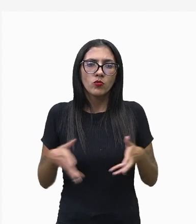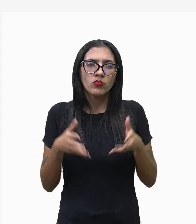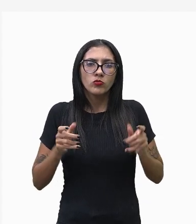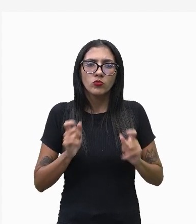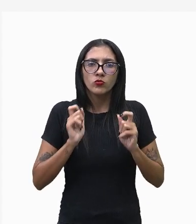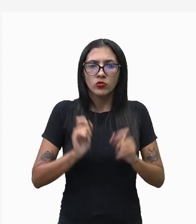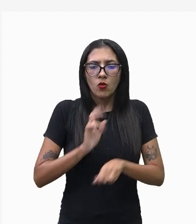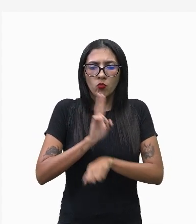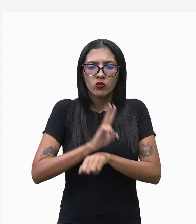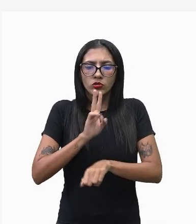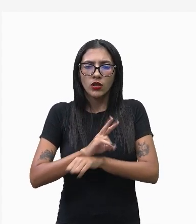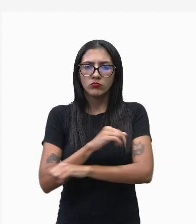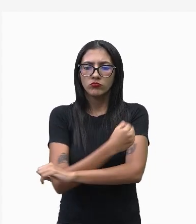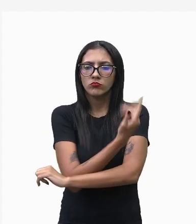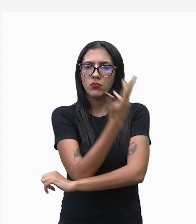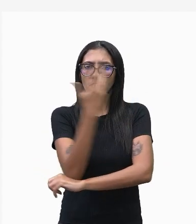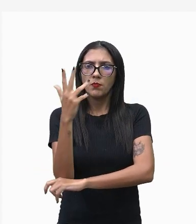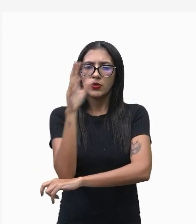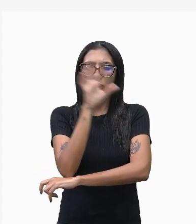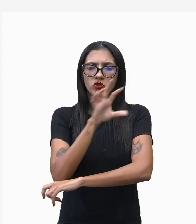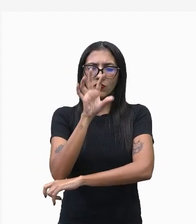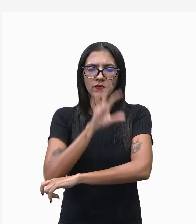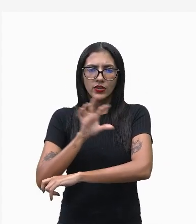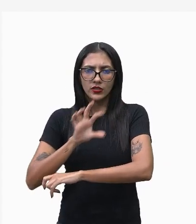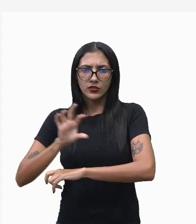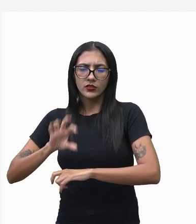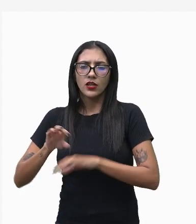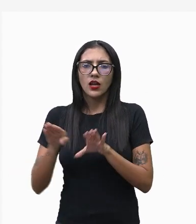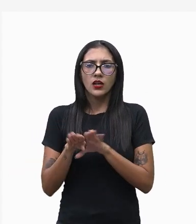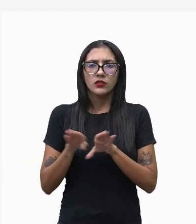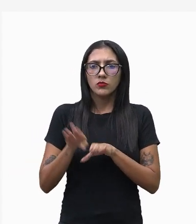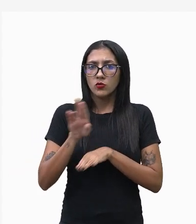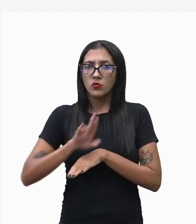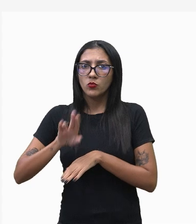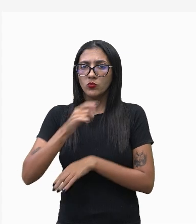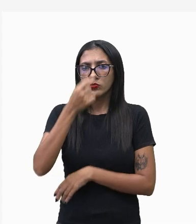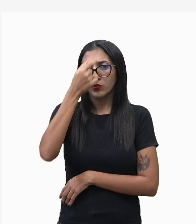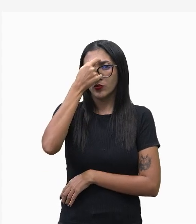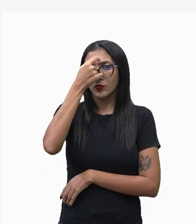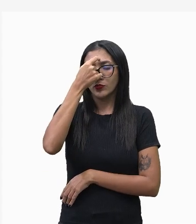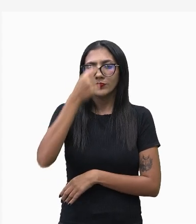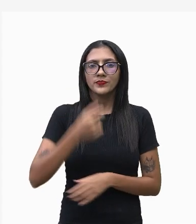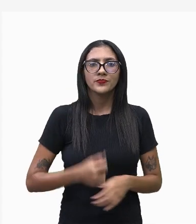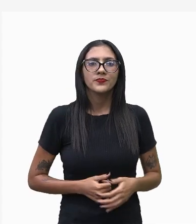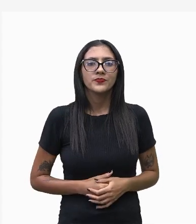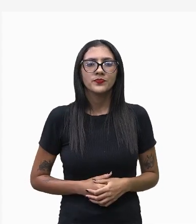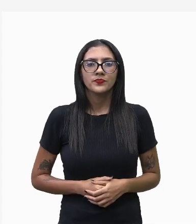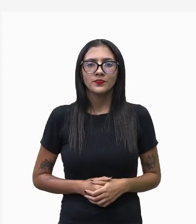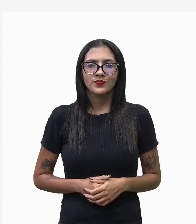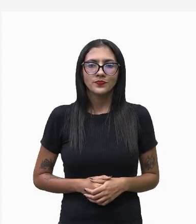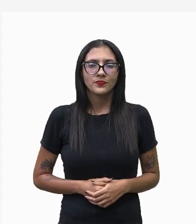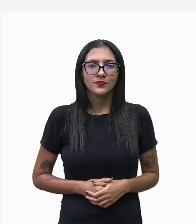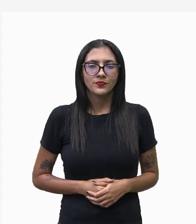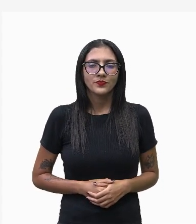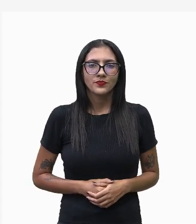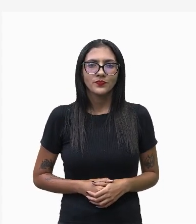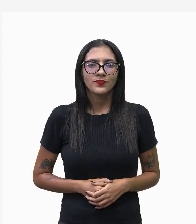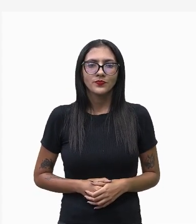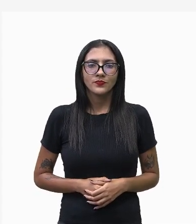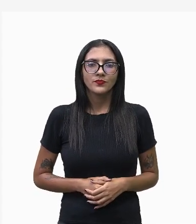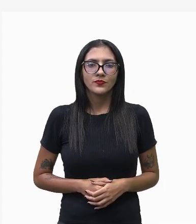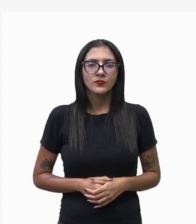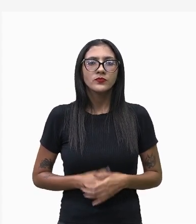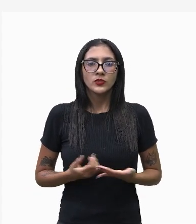da biodiversidade e o desenvolvimento sustentável. Então é isso, gente. Nós temos aí as unidades de conservação, que